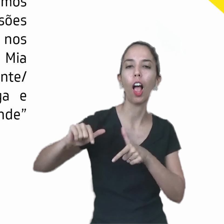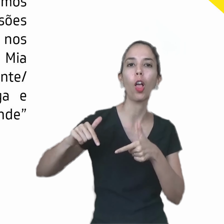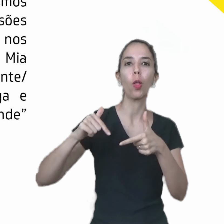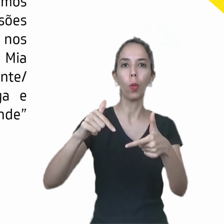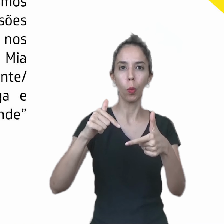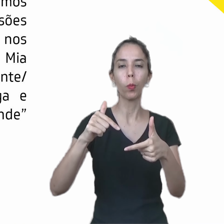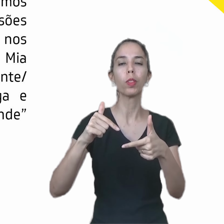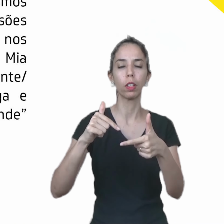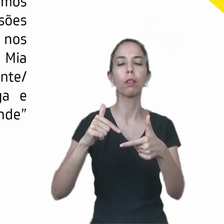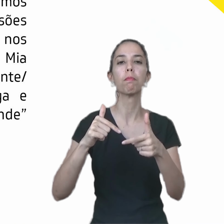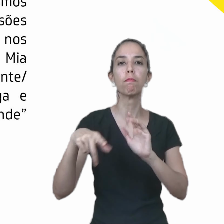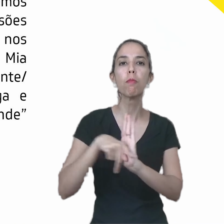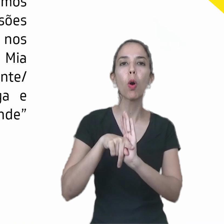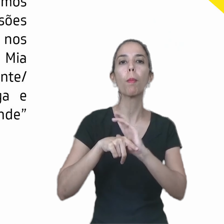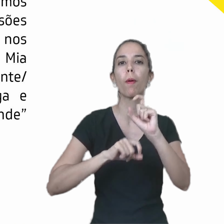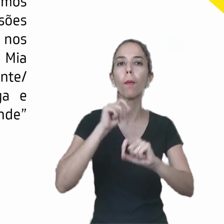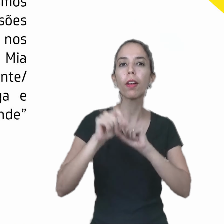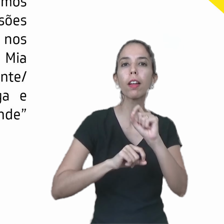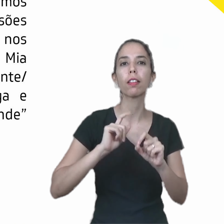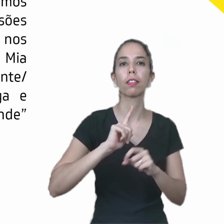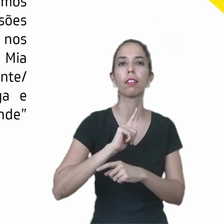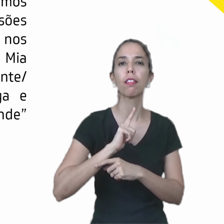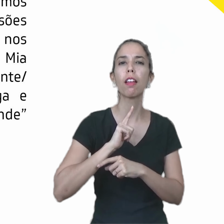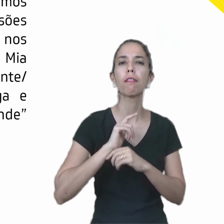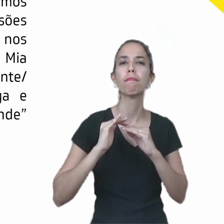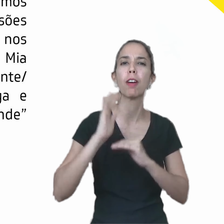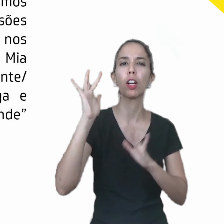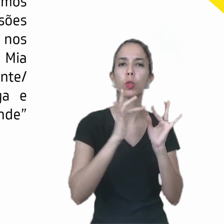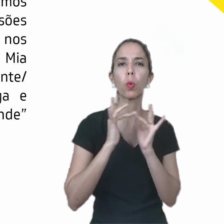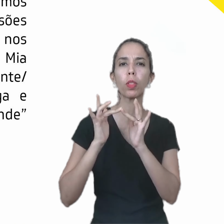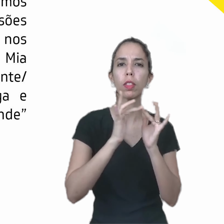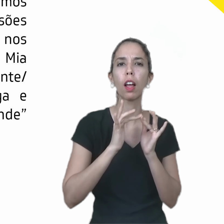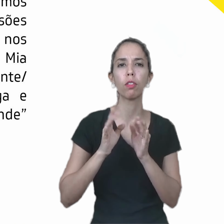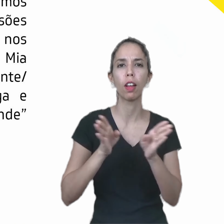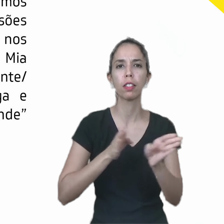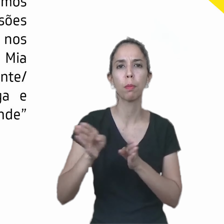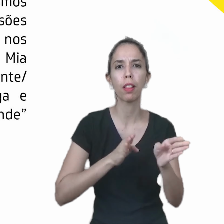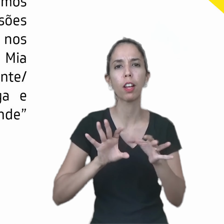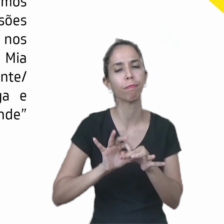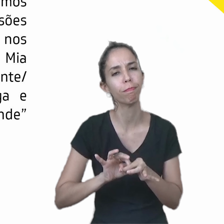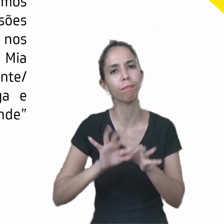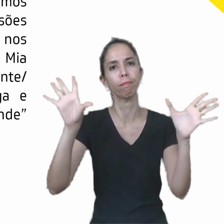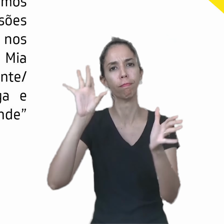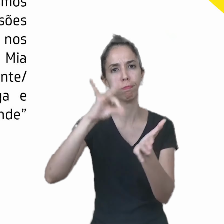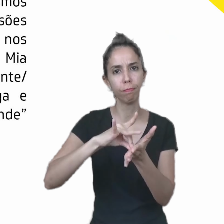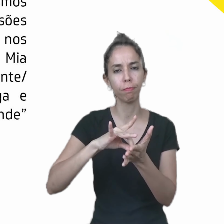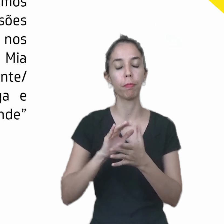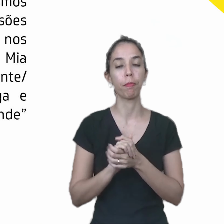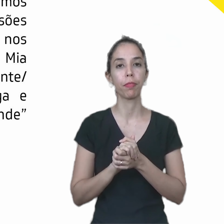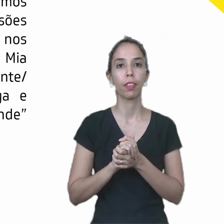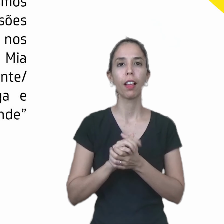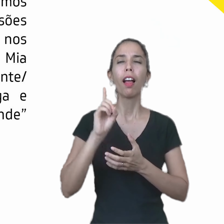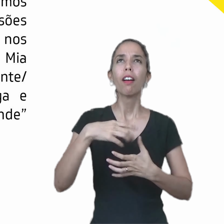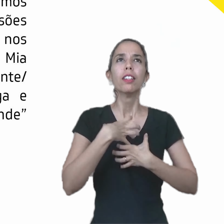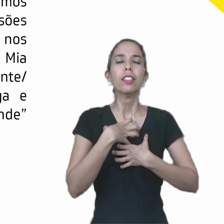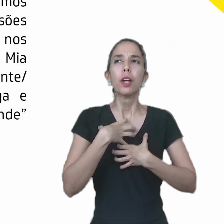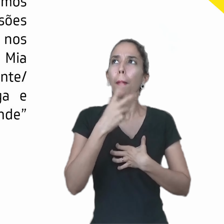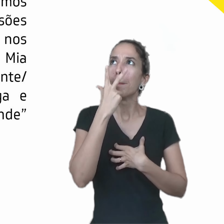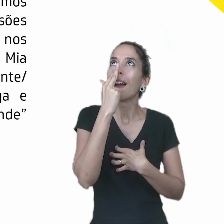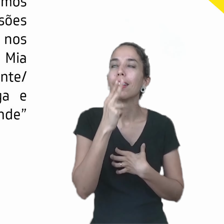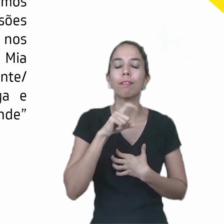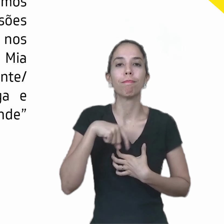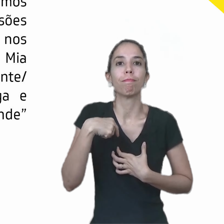e respostas que nos favorecerão ao que chama a ativista Mia Mingus de uma intimidade acessibilizante,